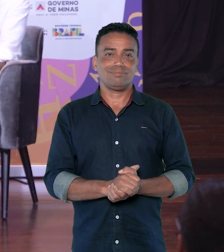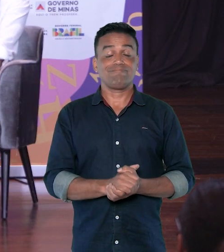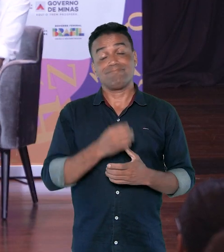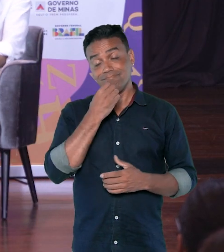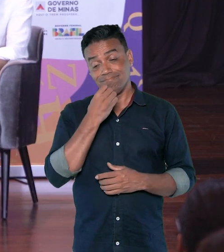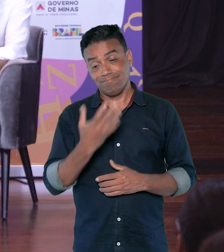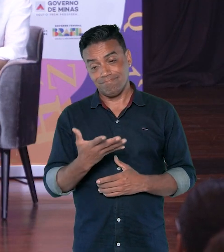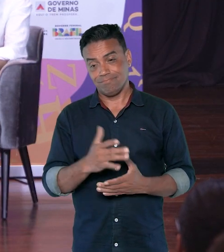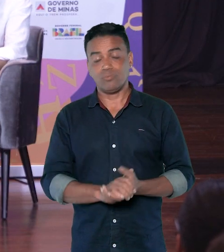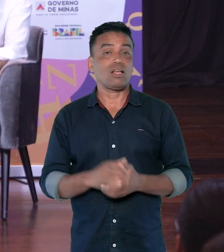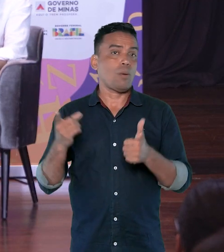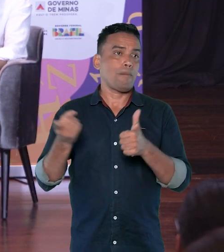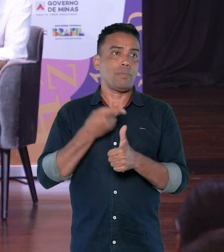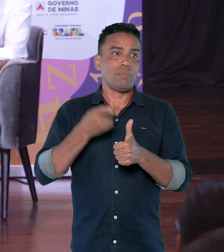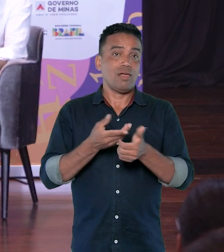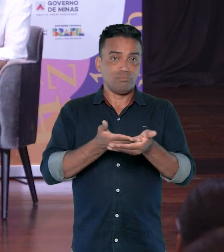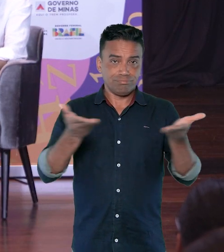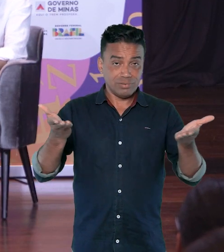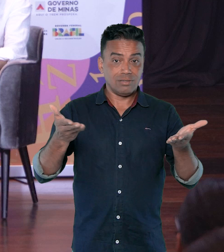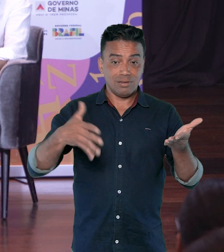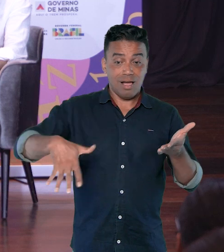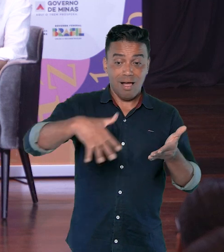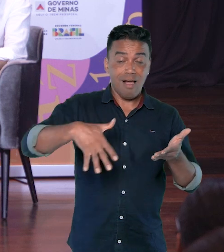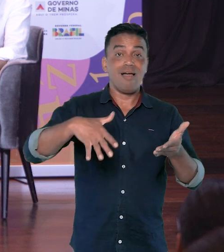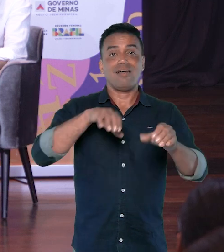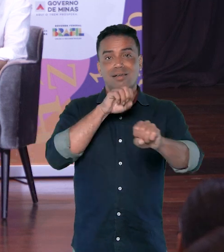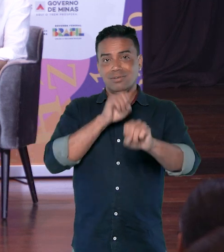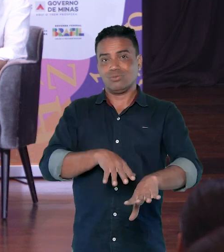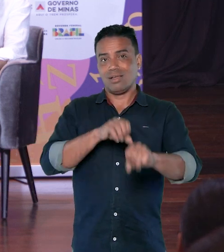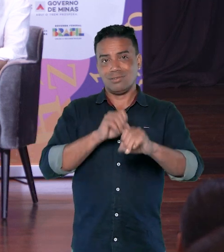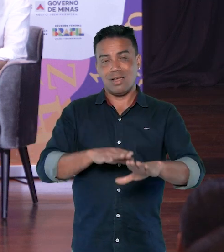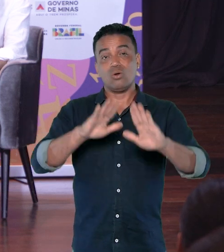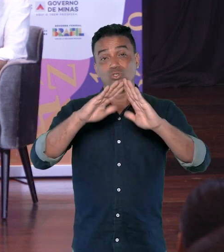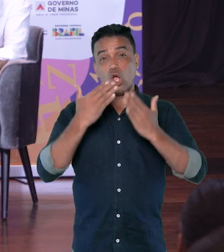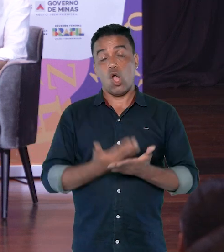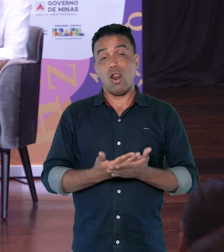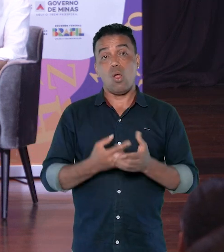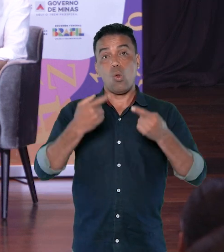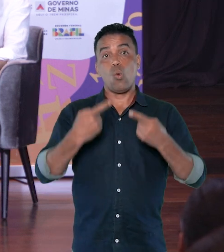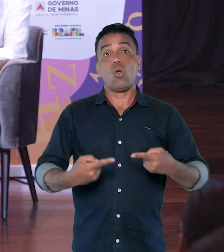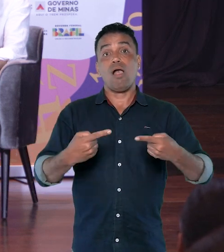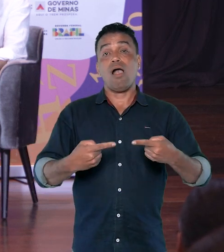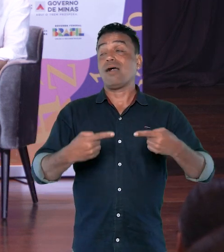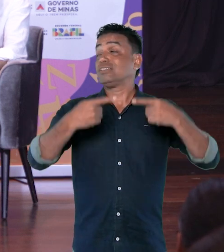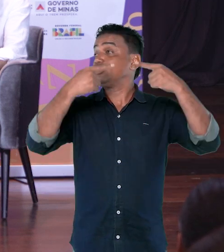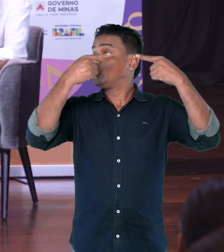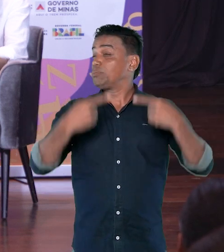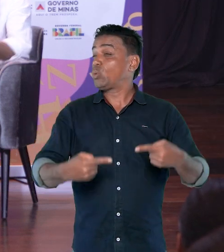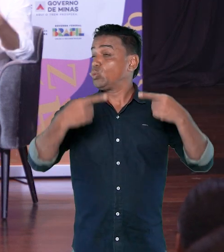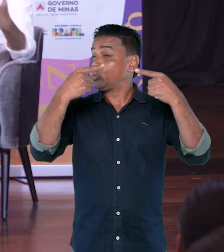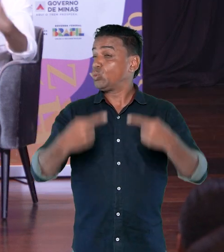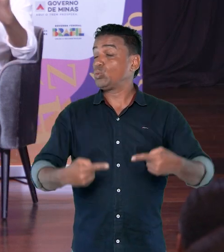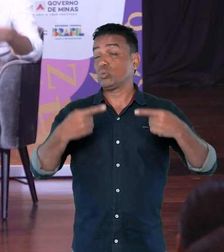Bom, primeiro dizer que o espaço escolar ele é um espaço em disputa, é um espaço